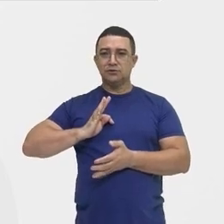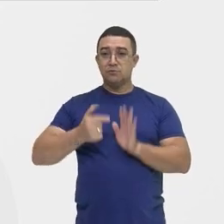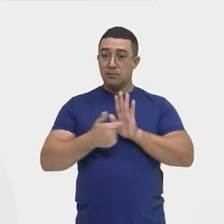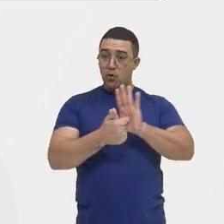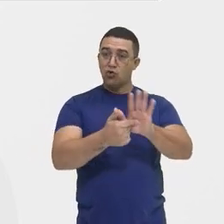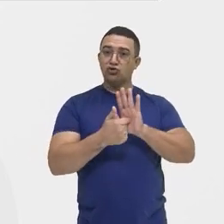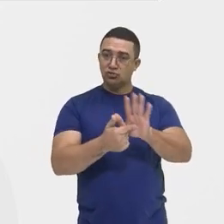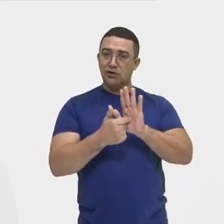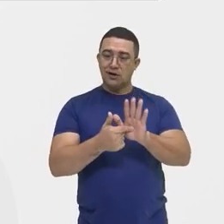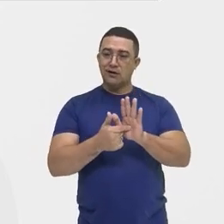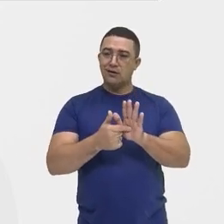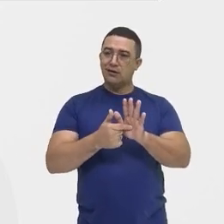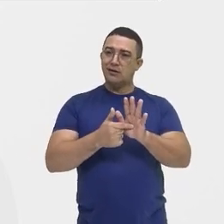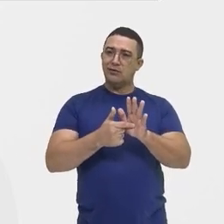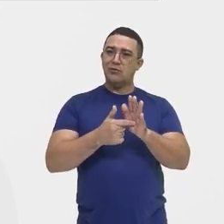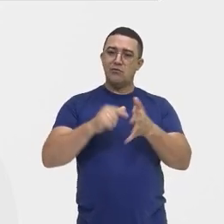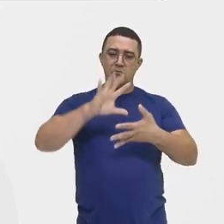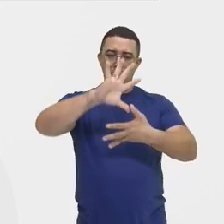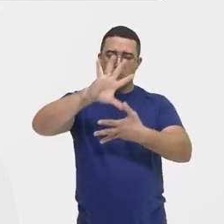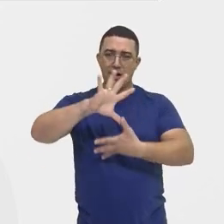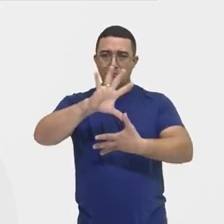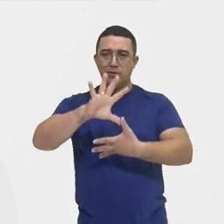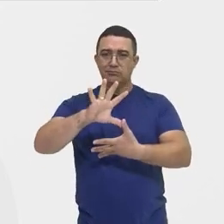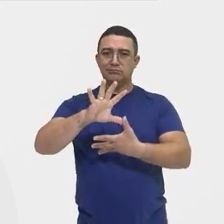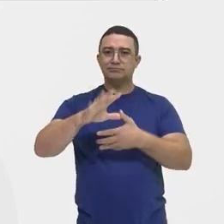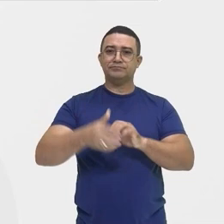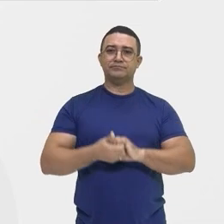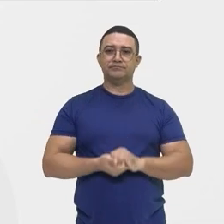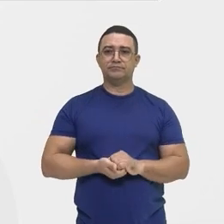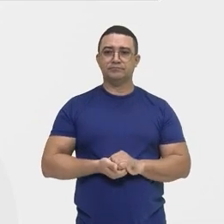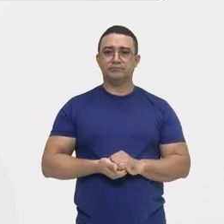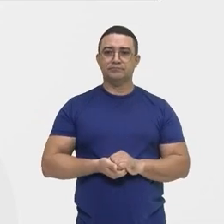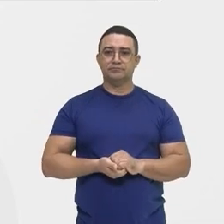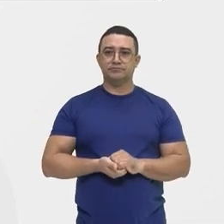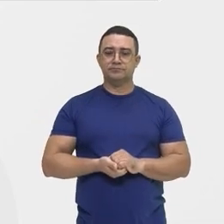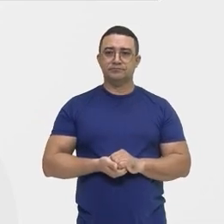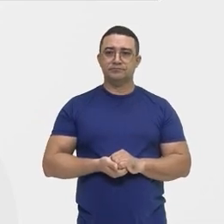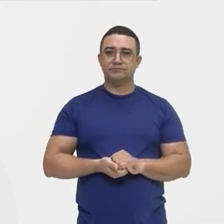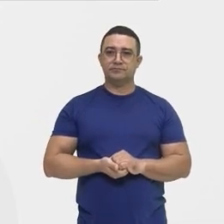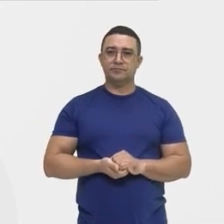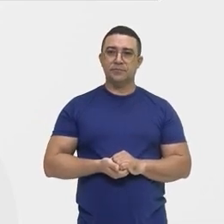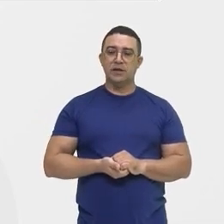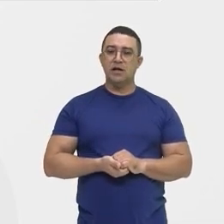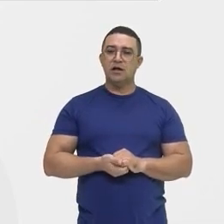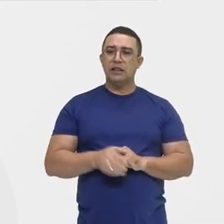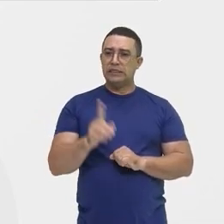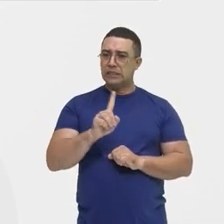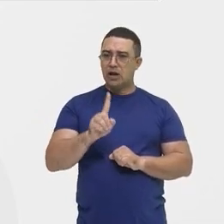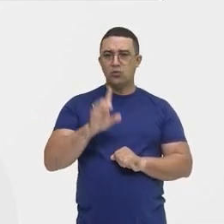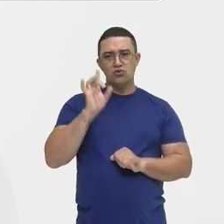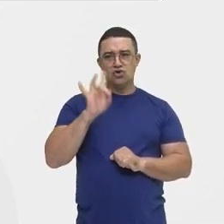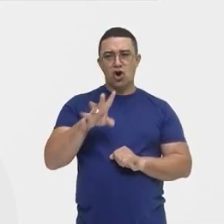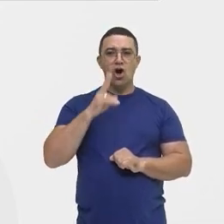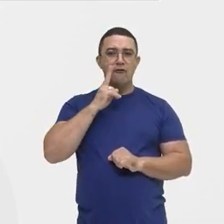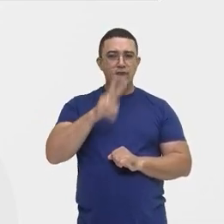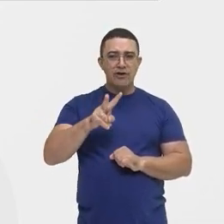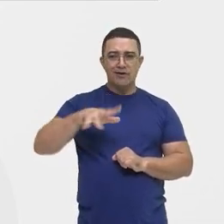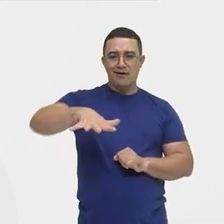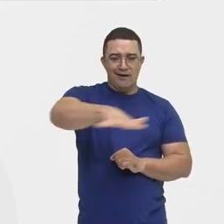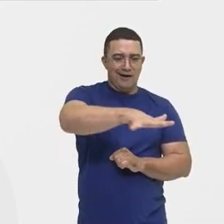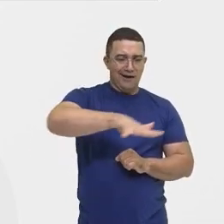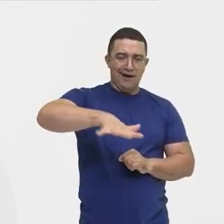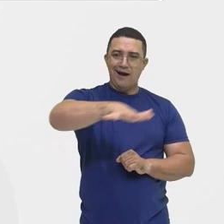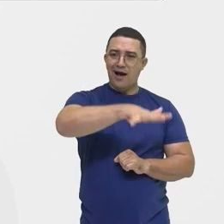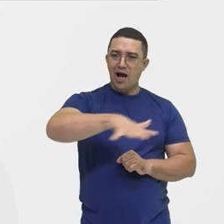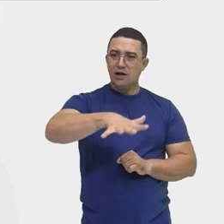à frente, para criar um determinado mapa. Não é só você visualizar ali uma determinada área